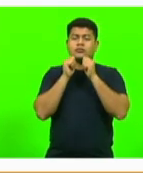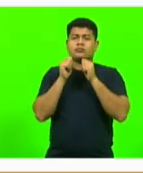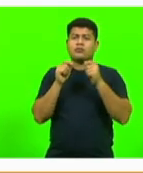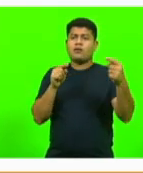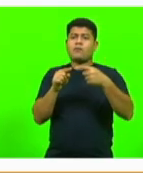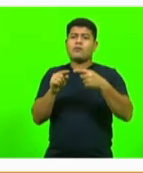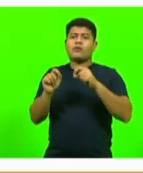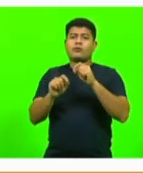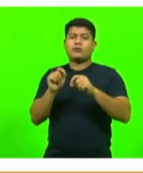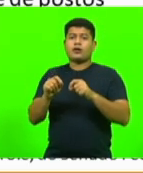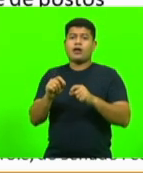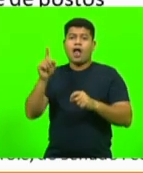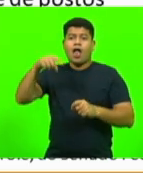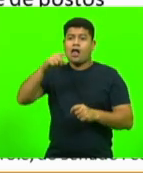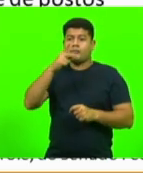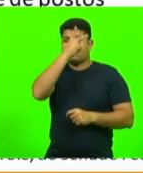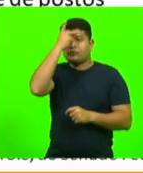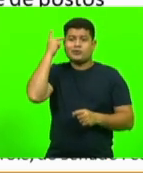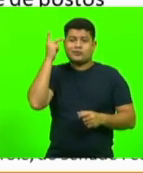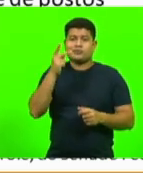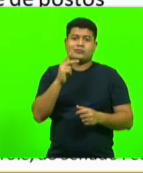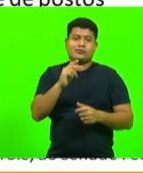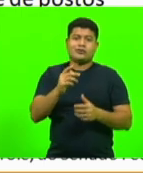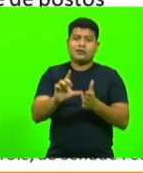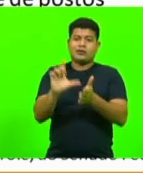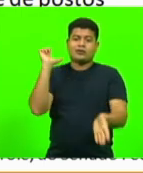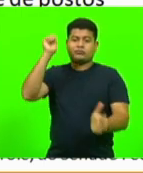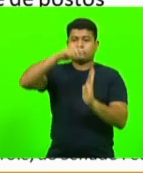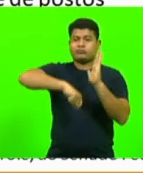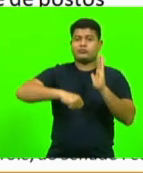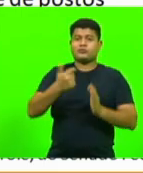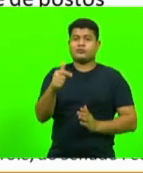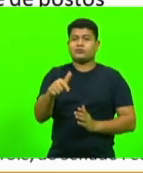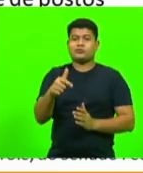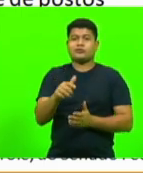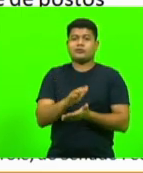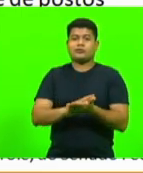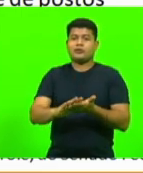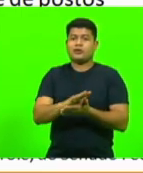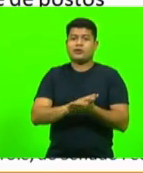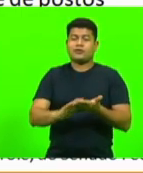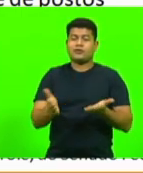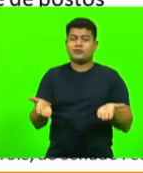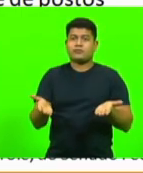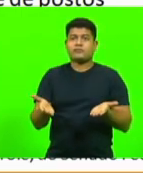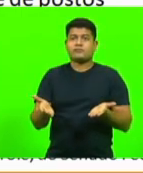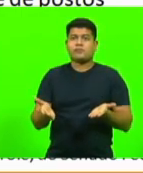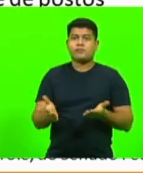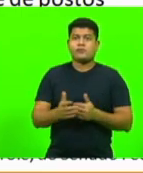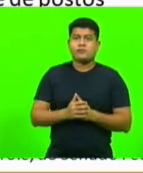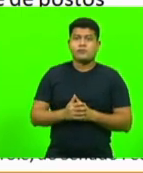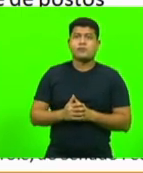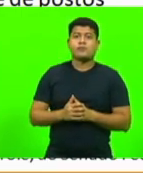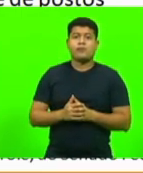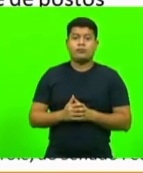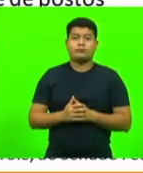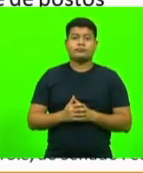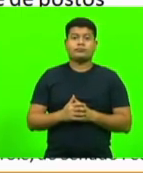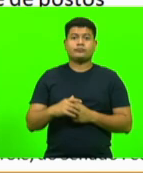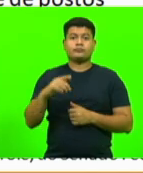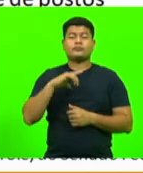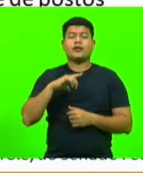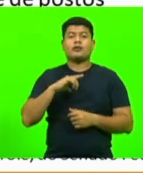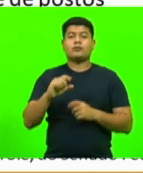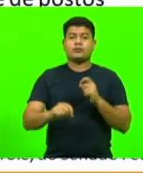pessoal sem concurso bom então nós temos a fórmula a uma fórmula do clientelismo aqui